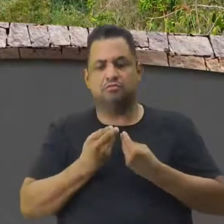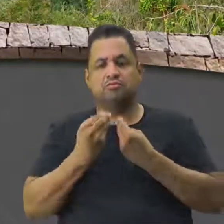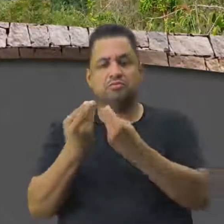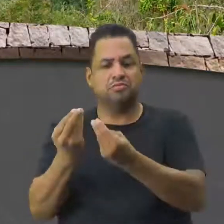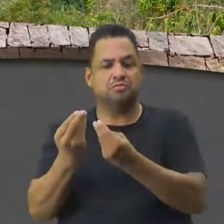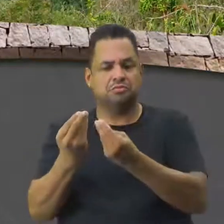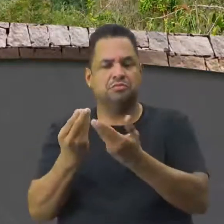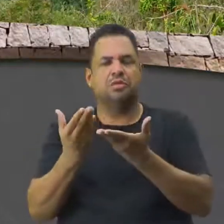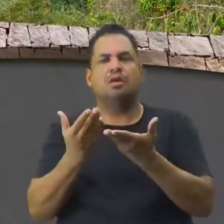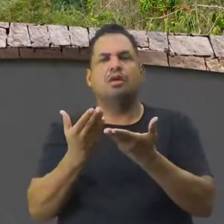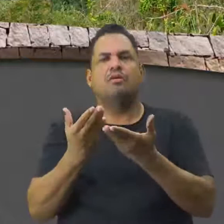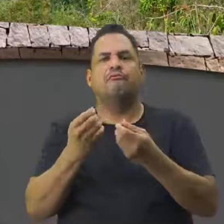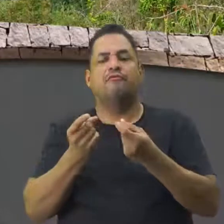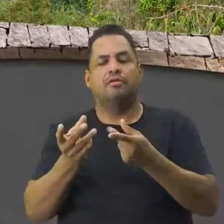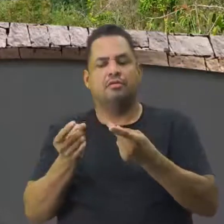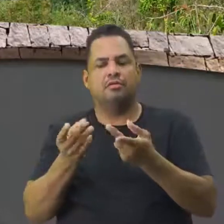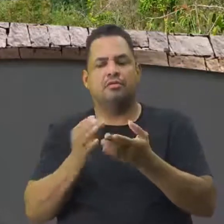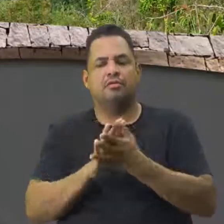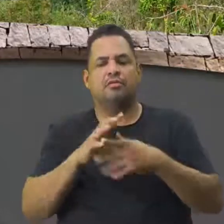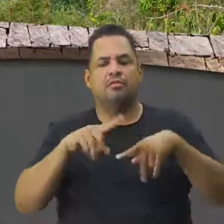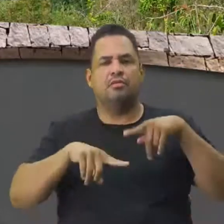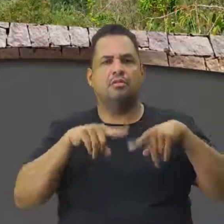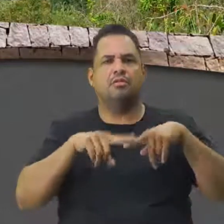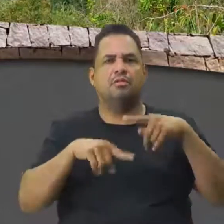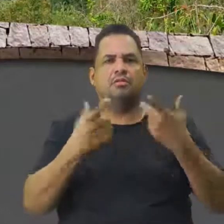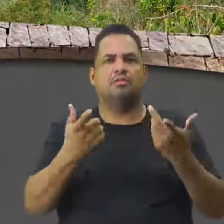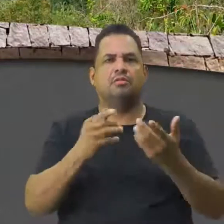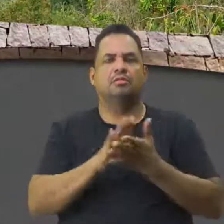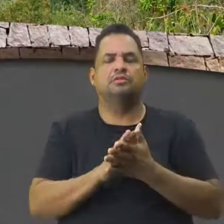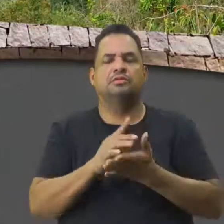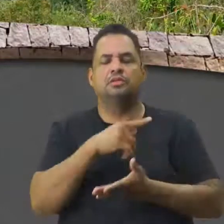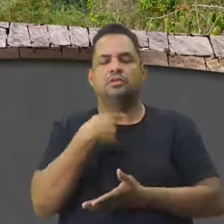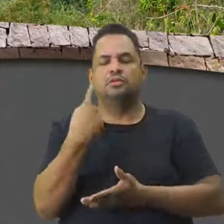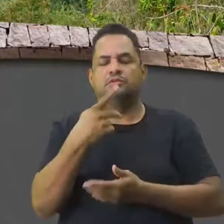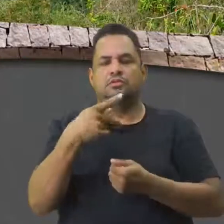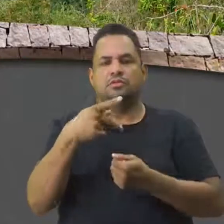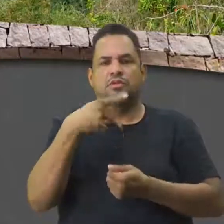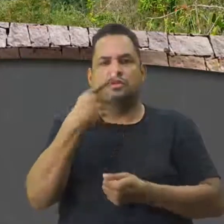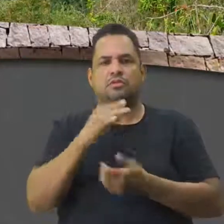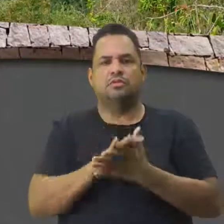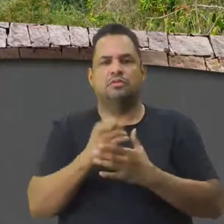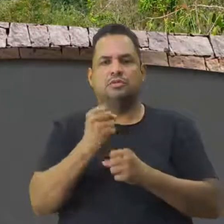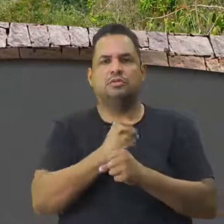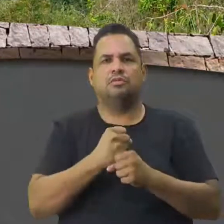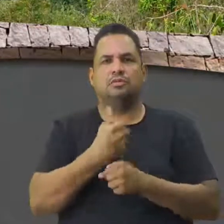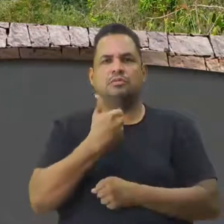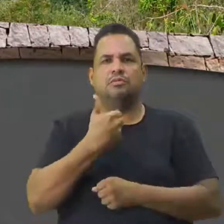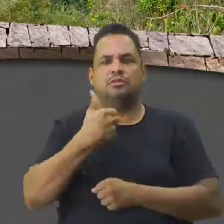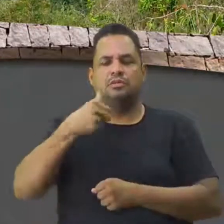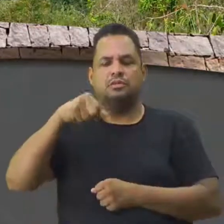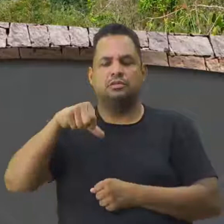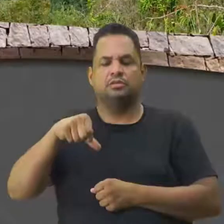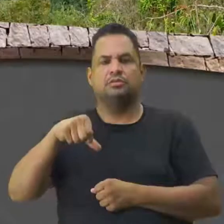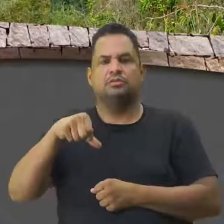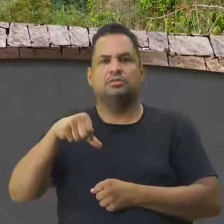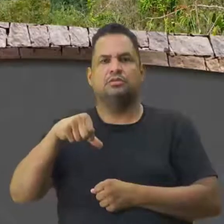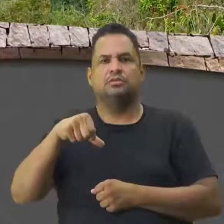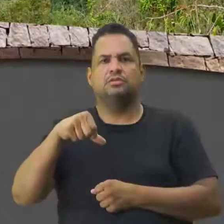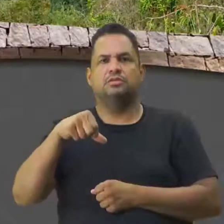Unidos. E nós estamos falando de que ano? Nós estamos falando de 1930